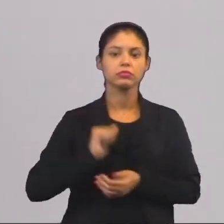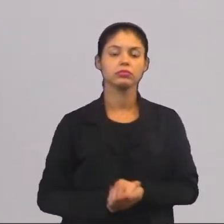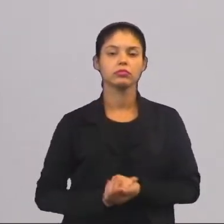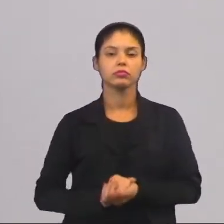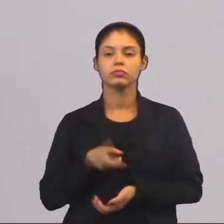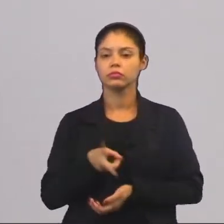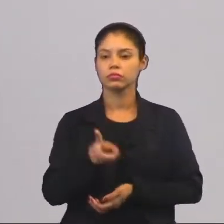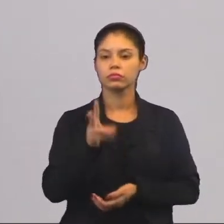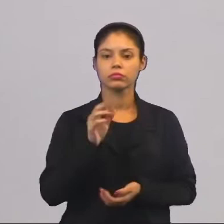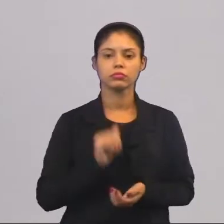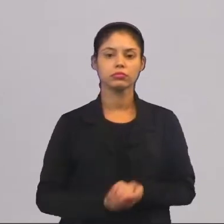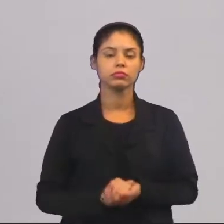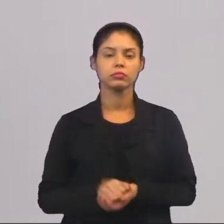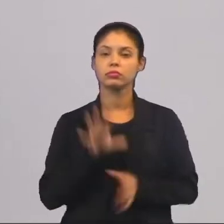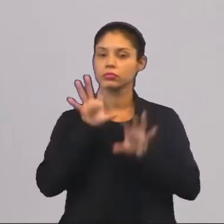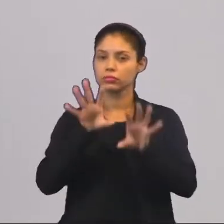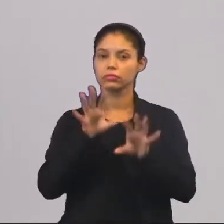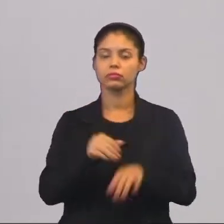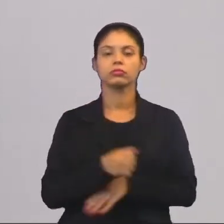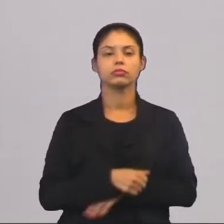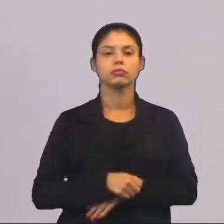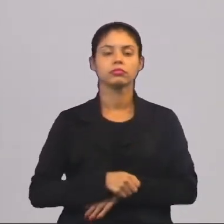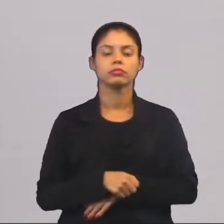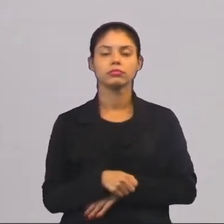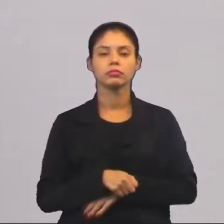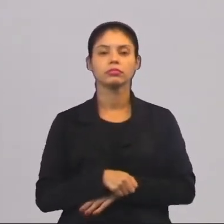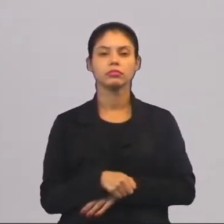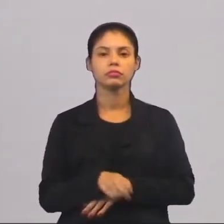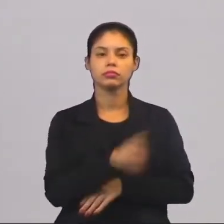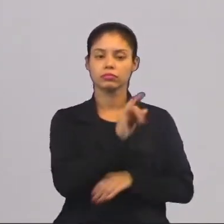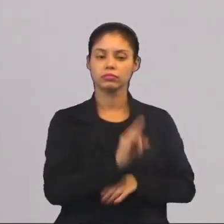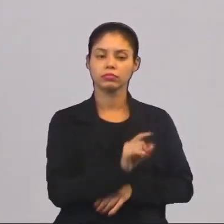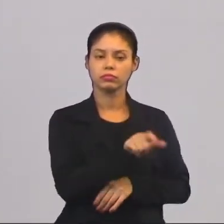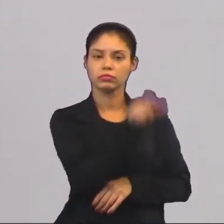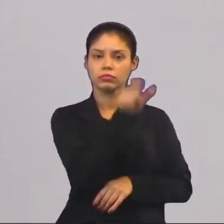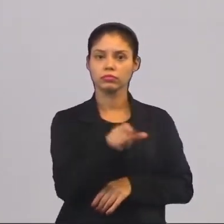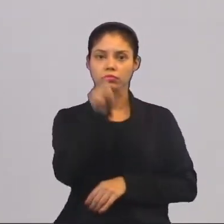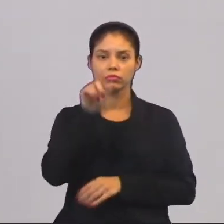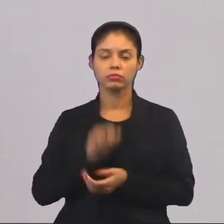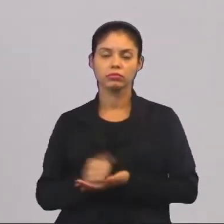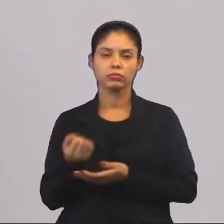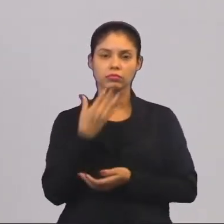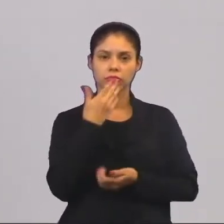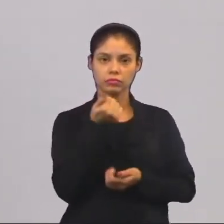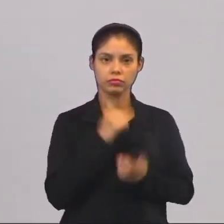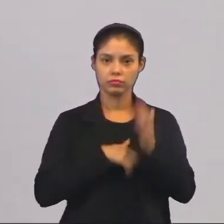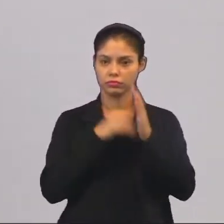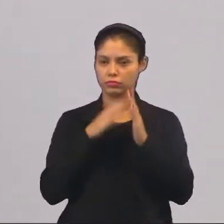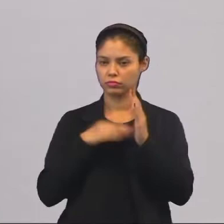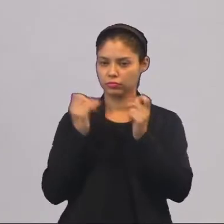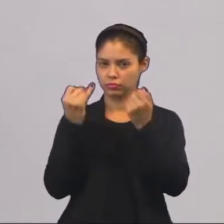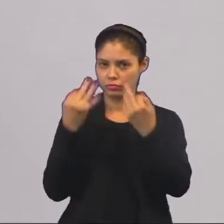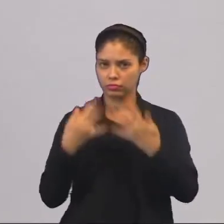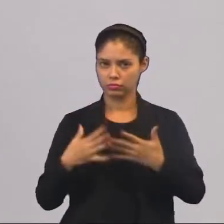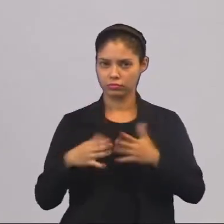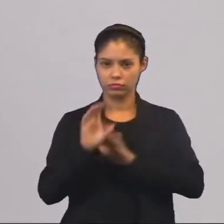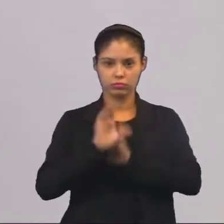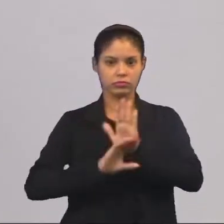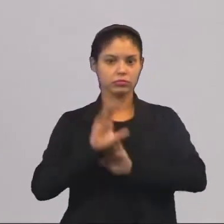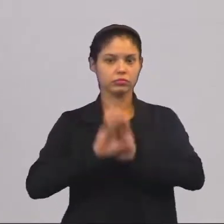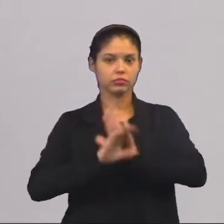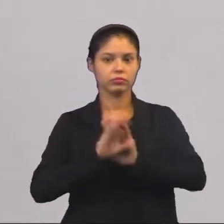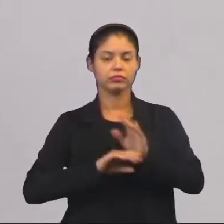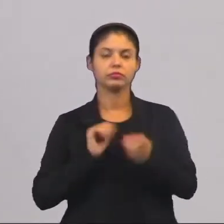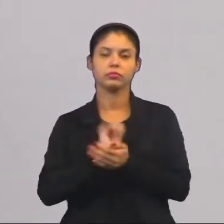quarta, e assim também serve para as colunas. Tudo bem? Então vamos lá. Vamos dar uma pincelada primeiro no